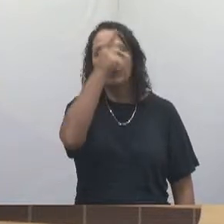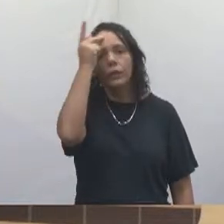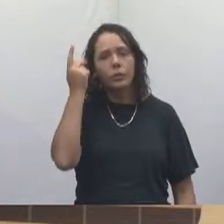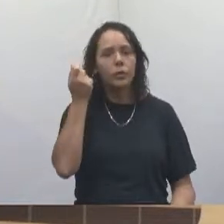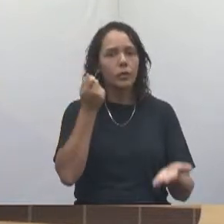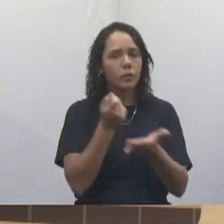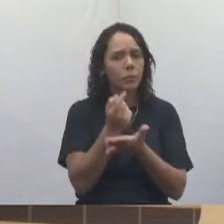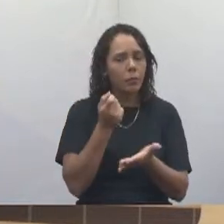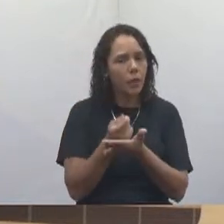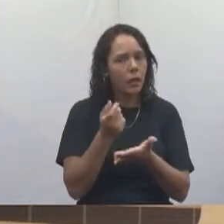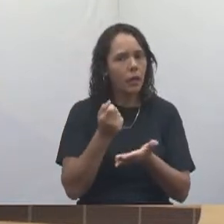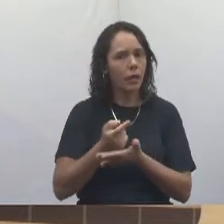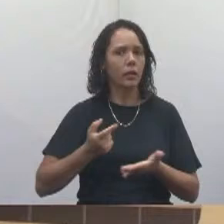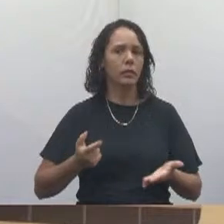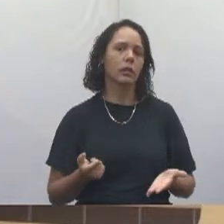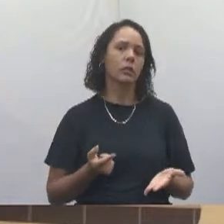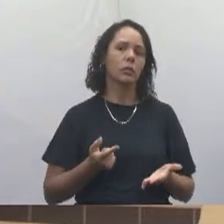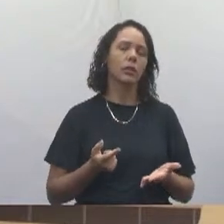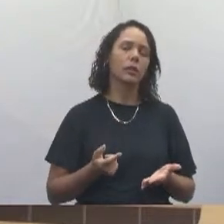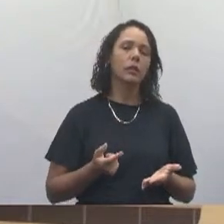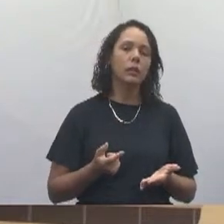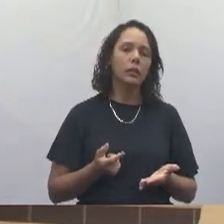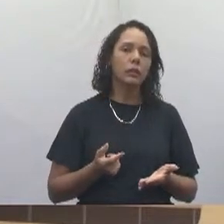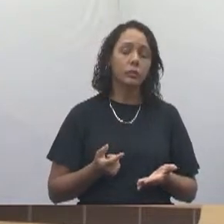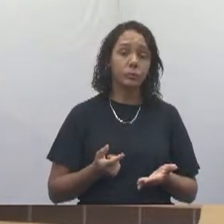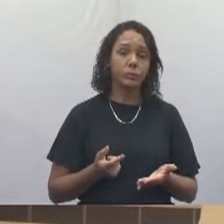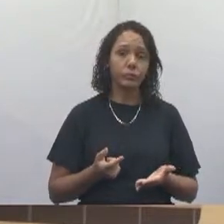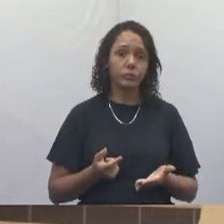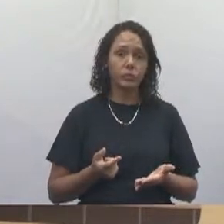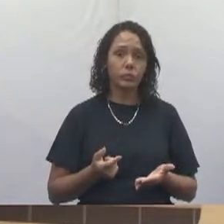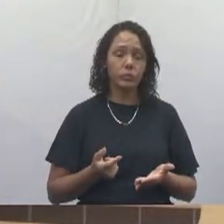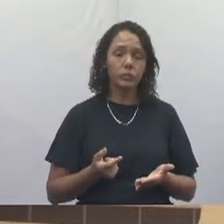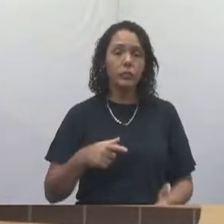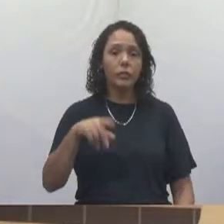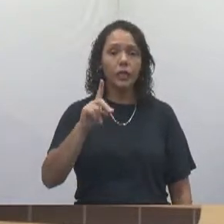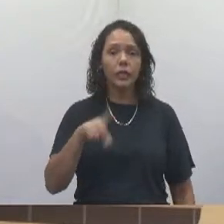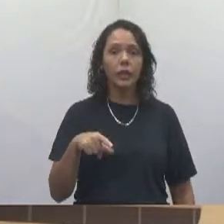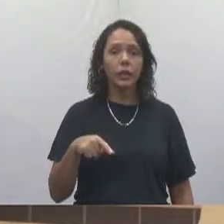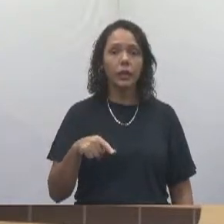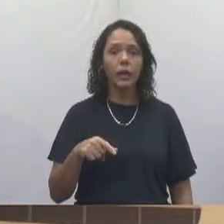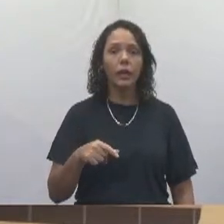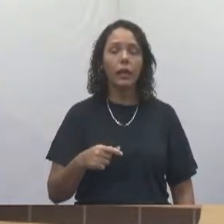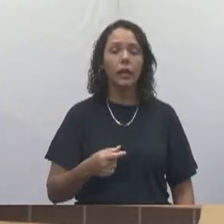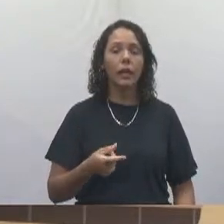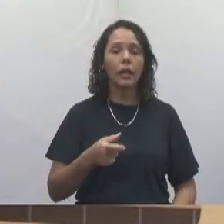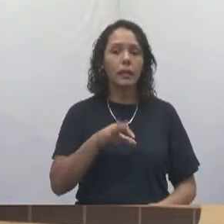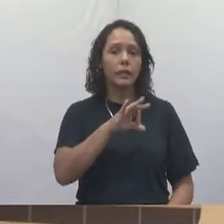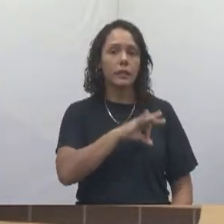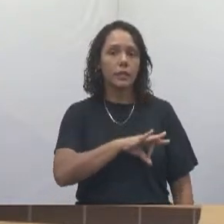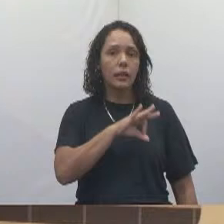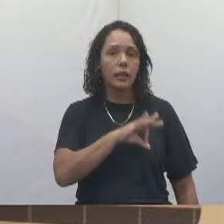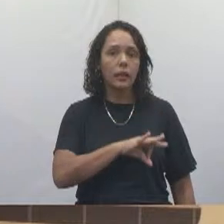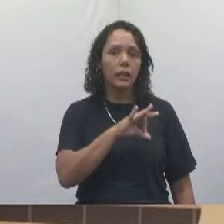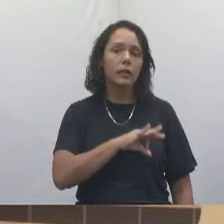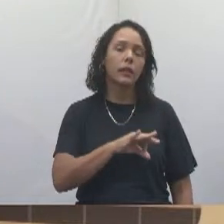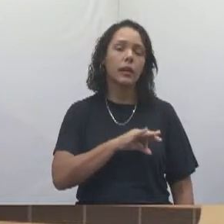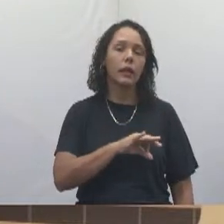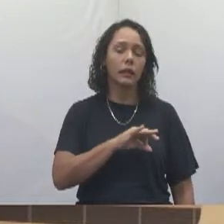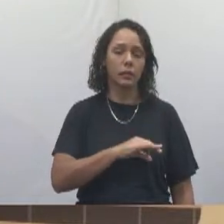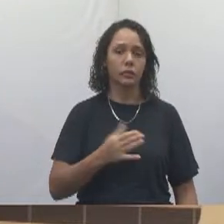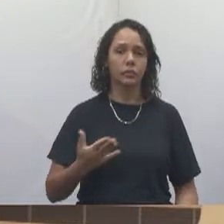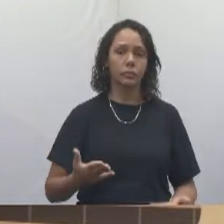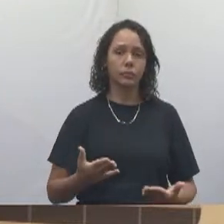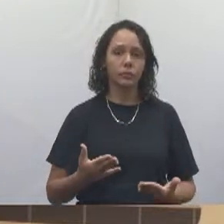pagar o imposto. O IPTU não tem um fato econômico. É a economia de salário, é a economia de dinheiro das